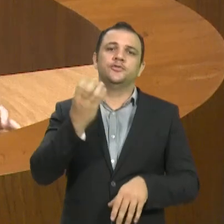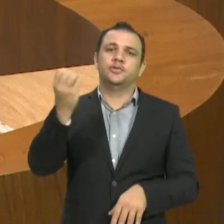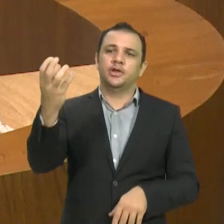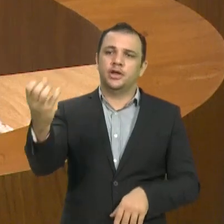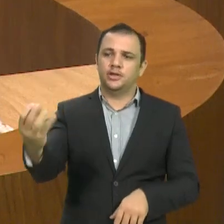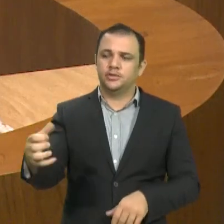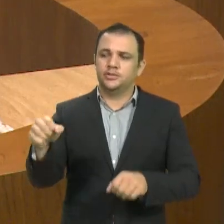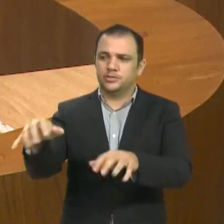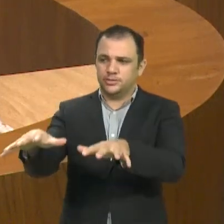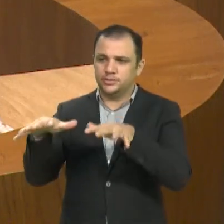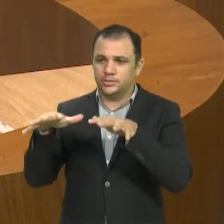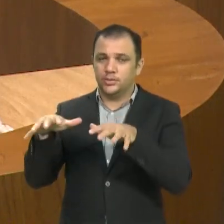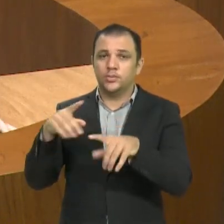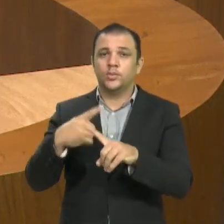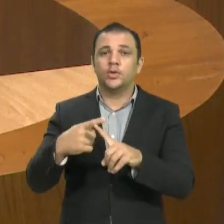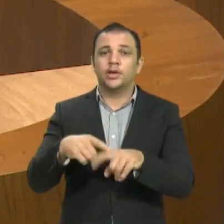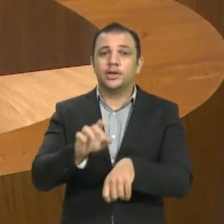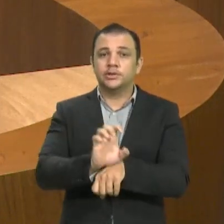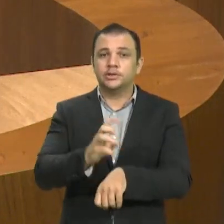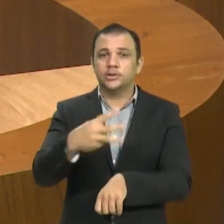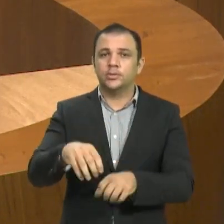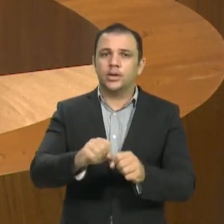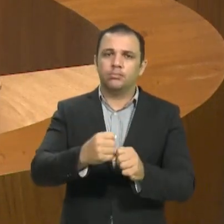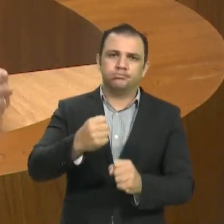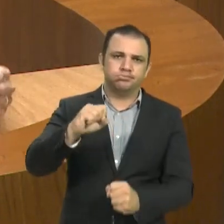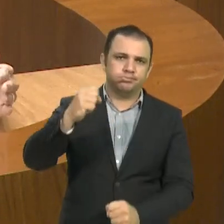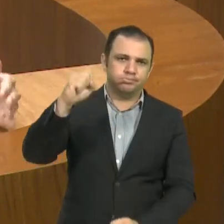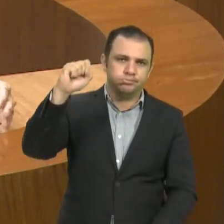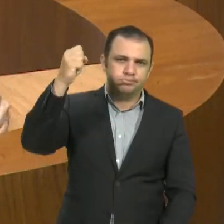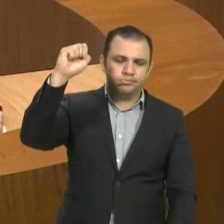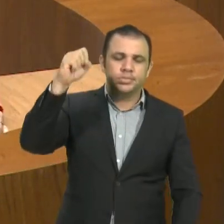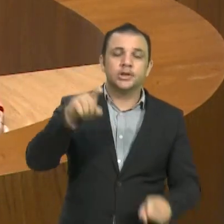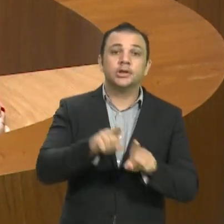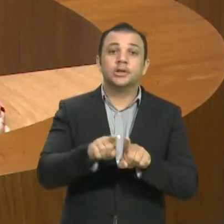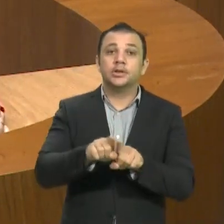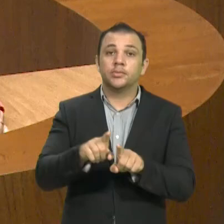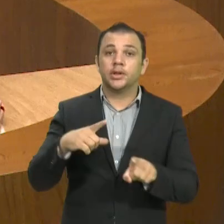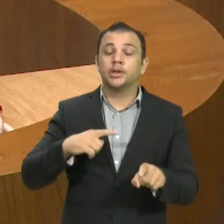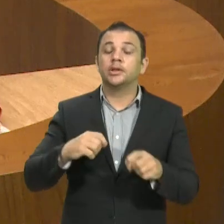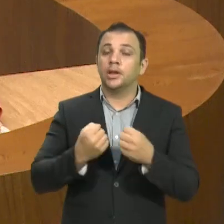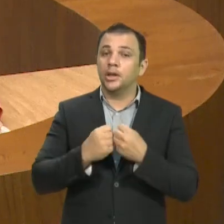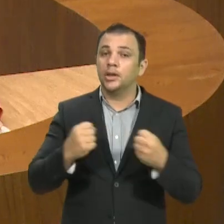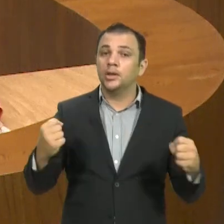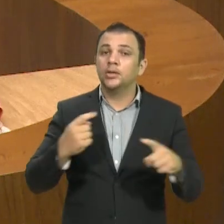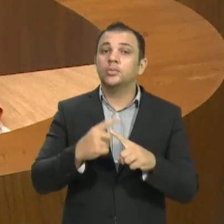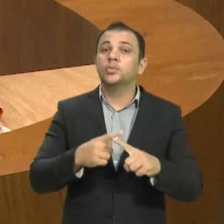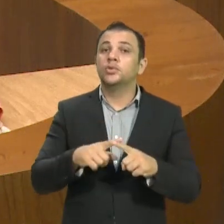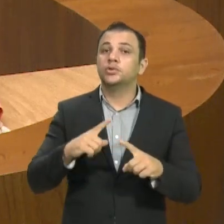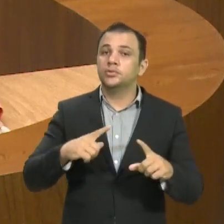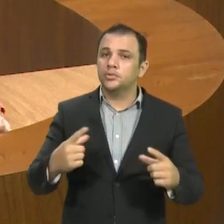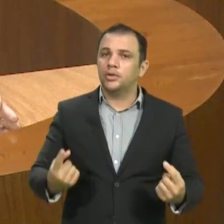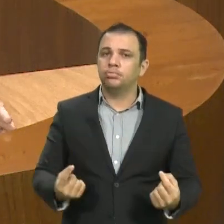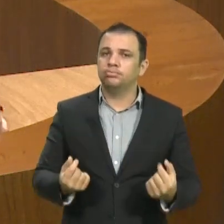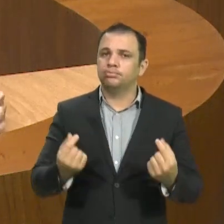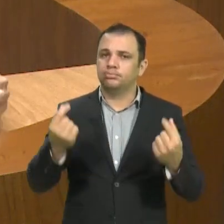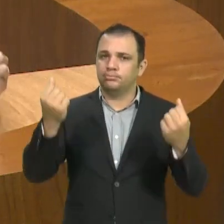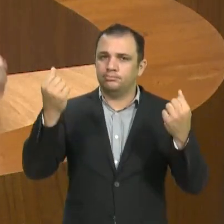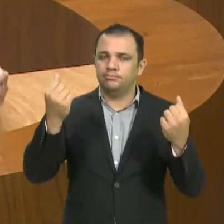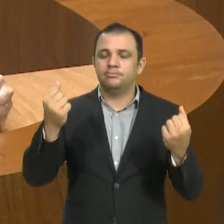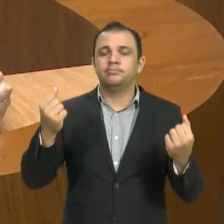em extensão territorial e é grande em riquezas. A importância